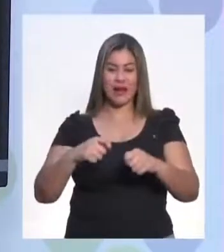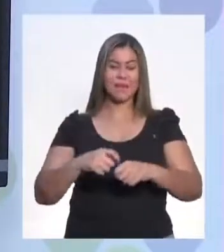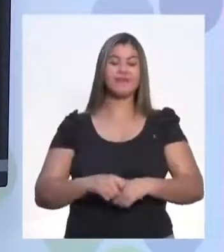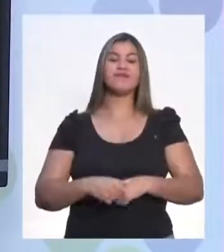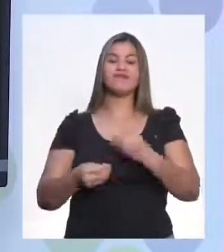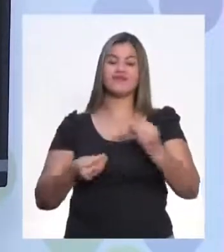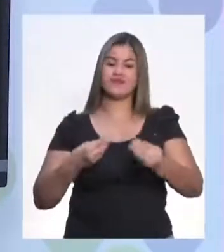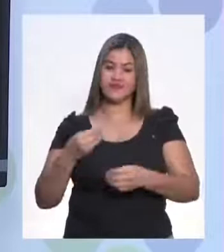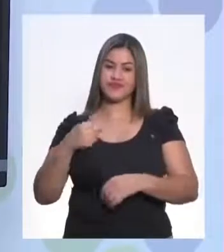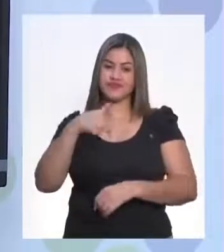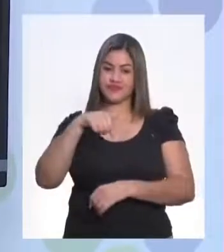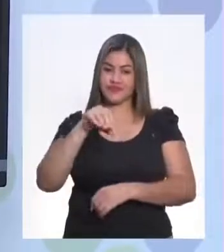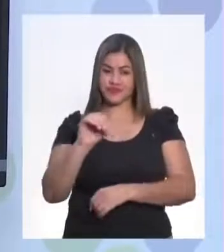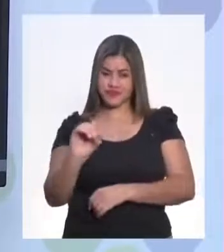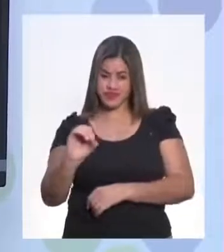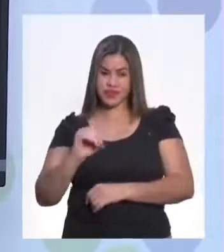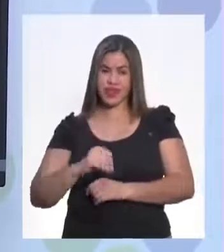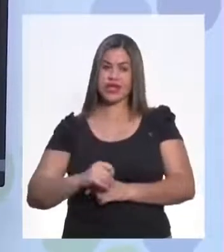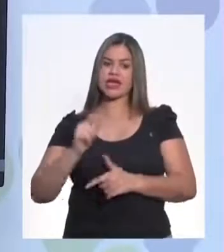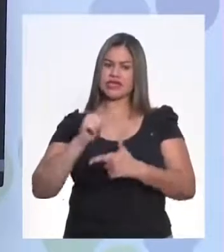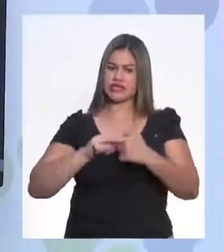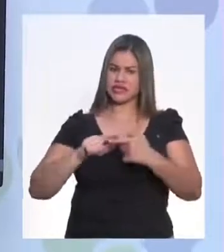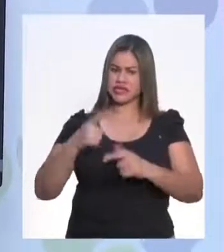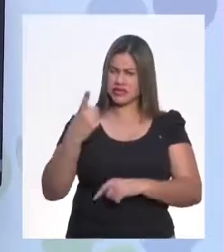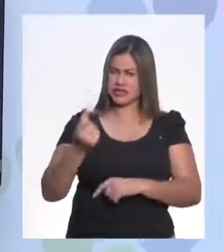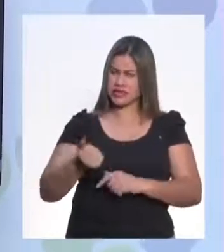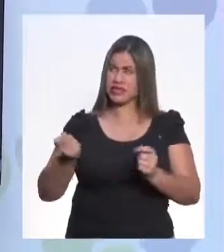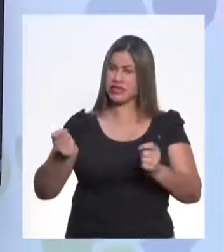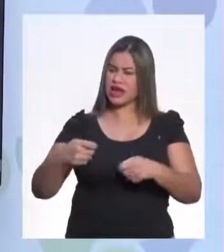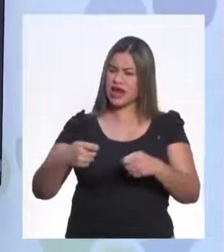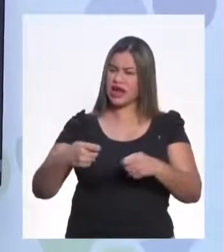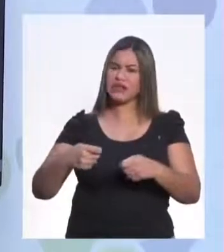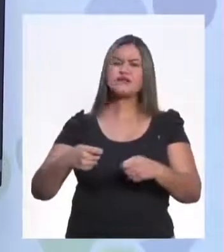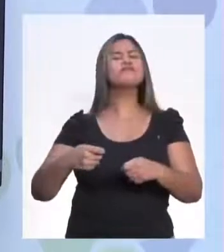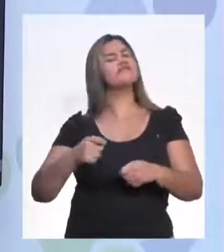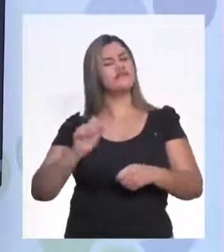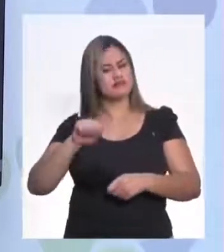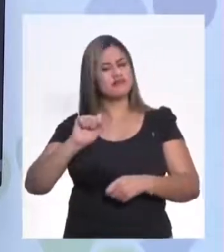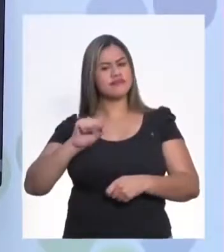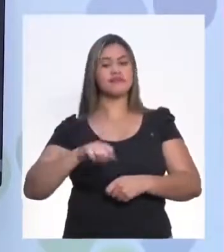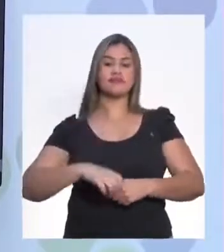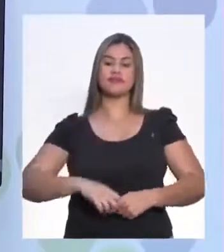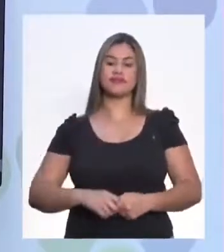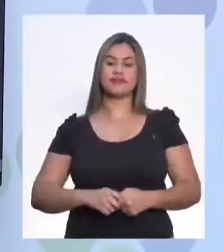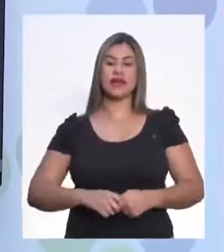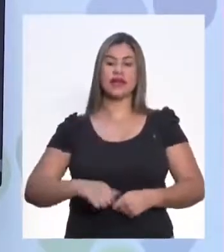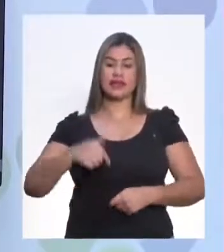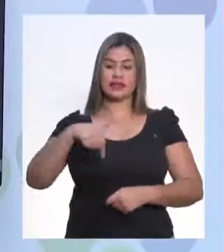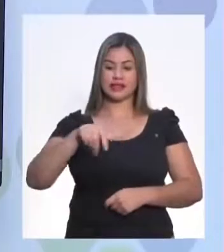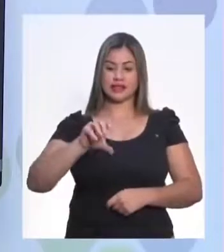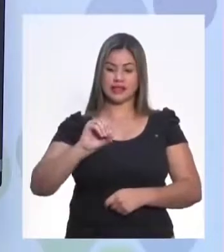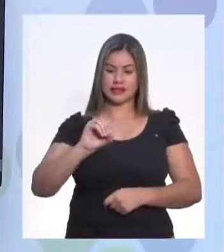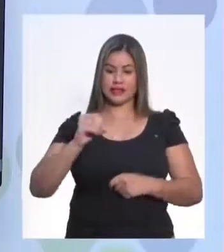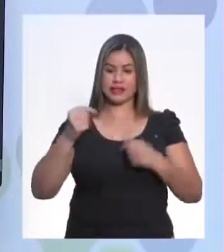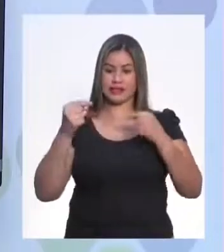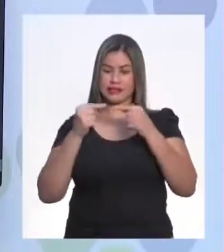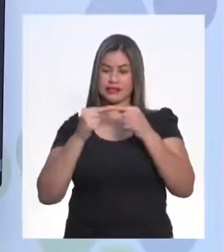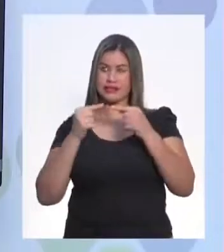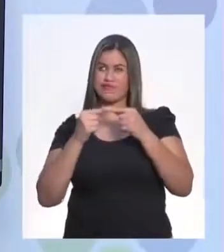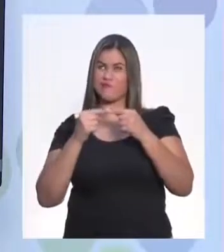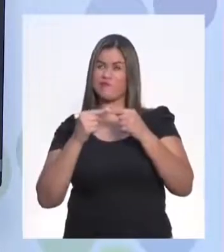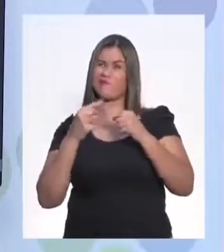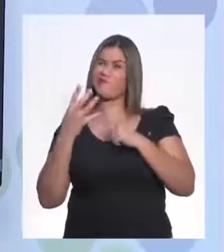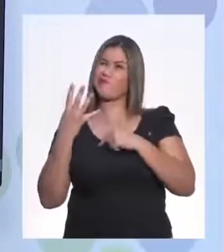70. Muito bem. 70 dá para dividir por 16? Dá. 70 vai dar 4